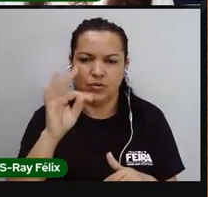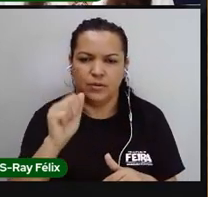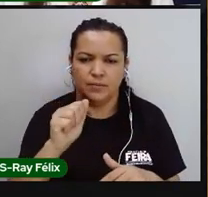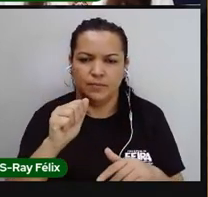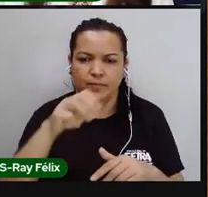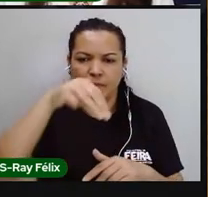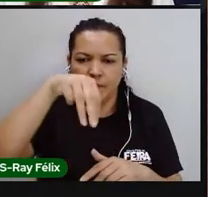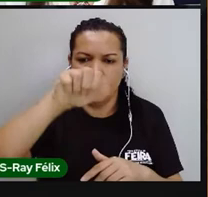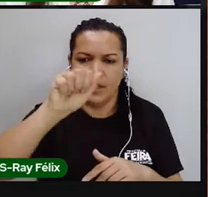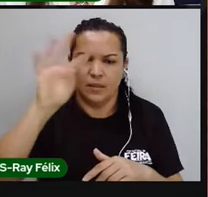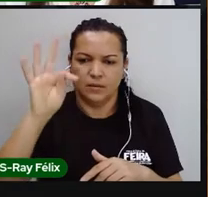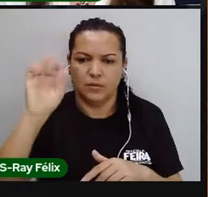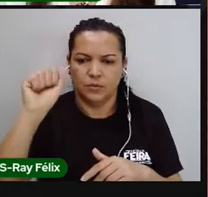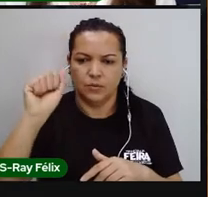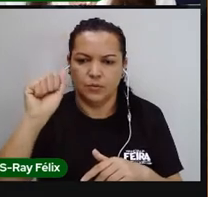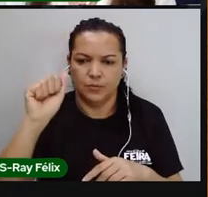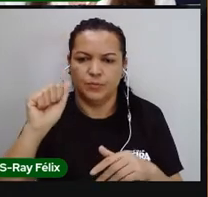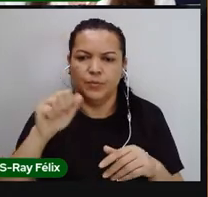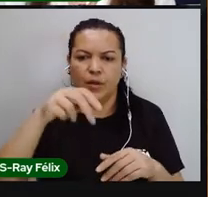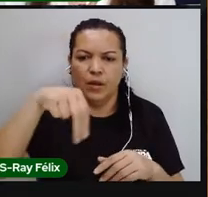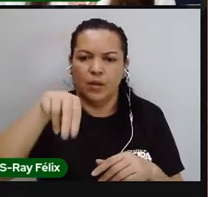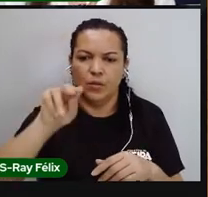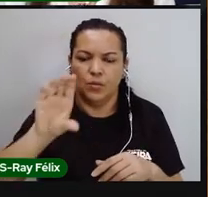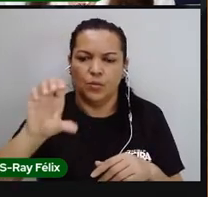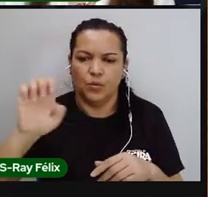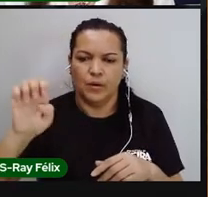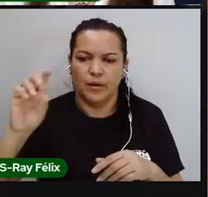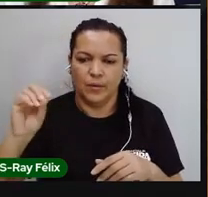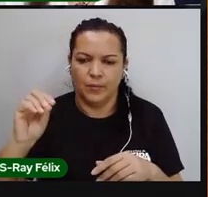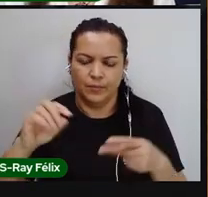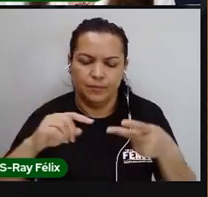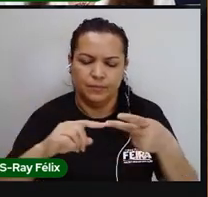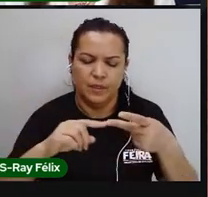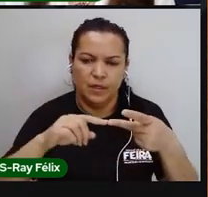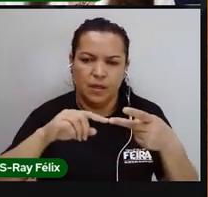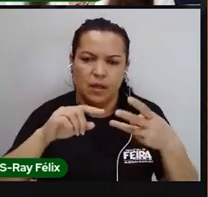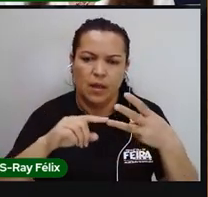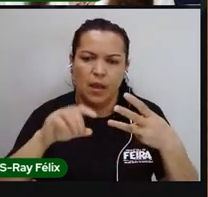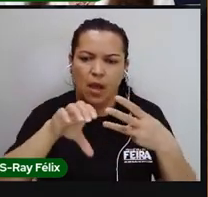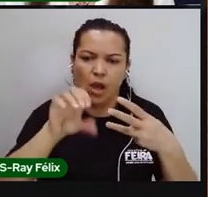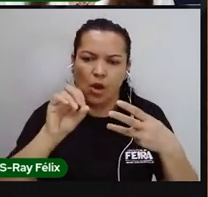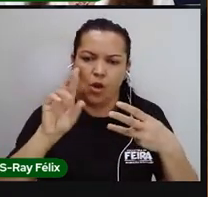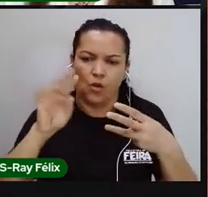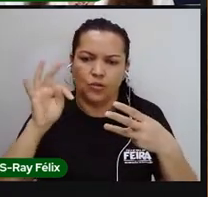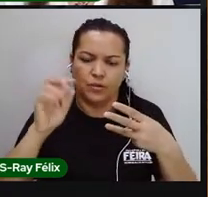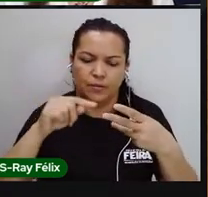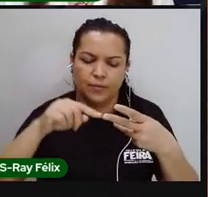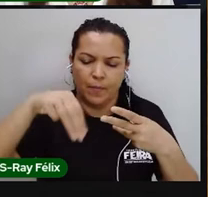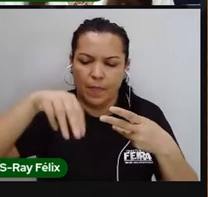e o núcleo. Quanto mais profundidade, maior a temperatura.